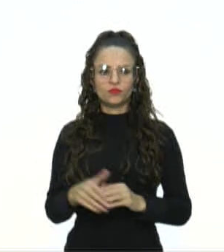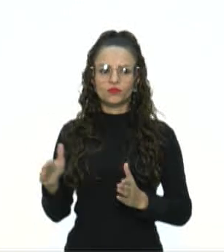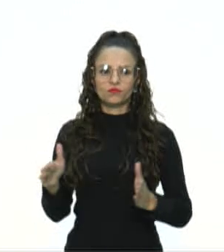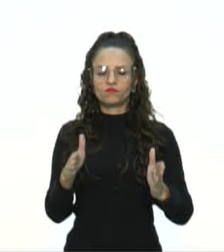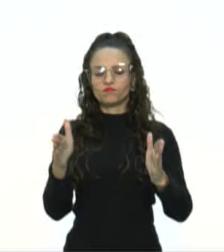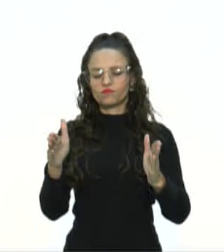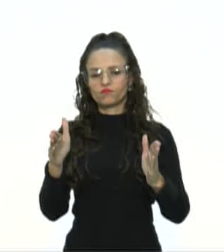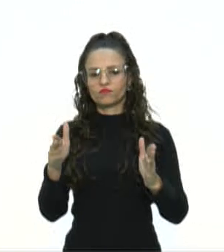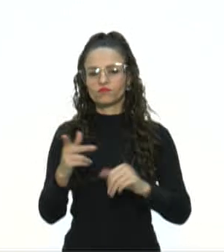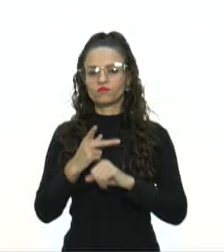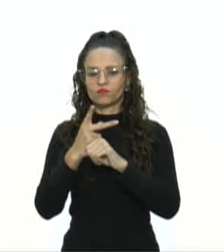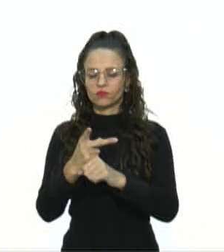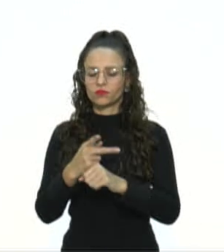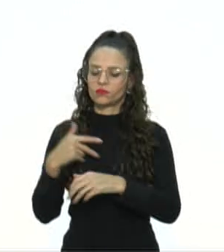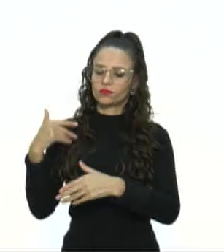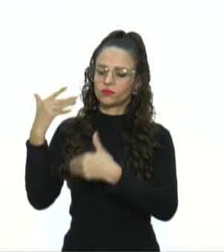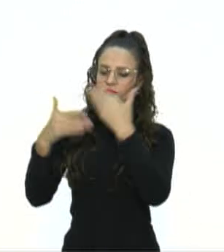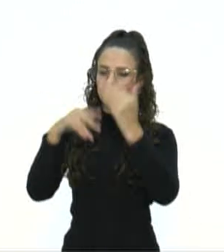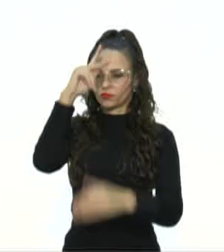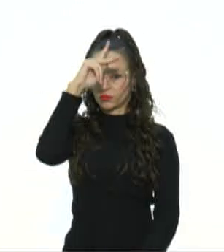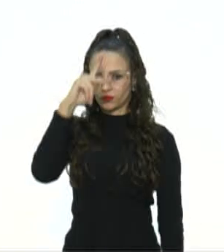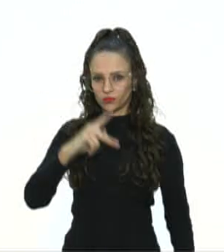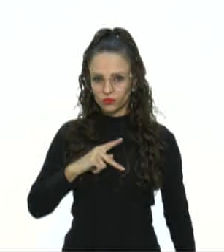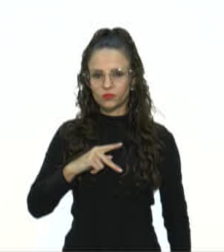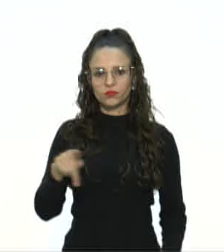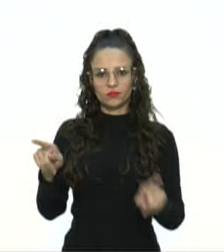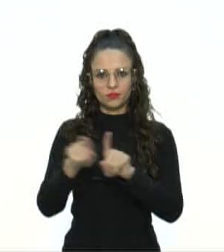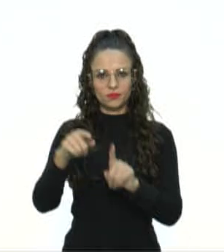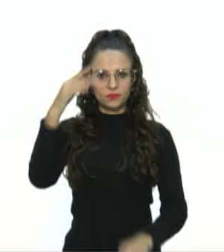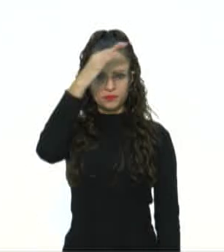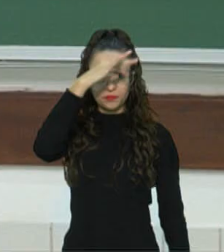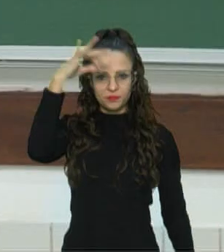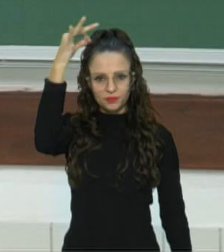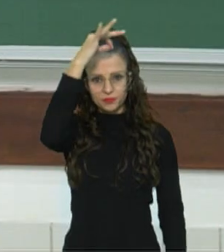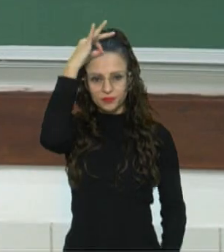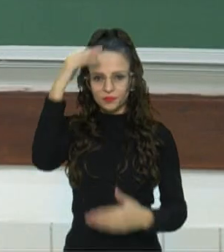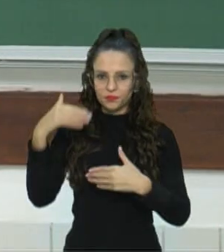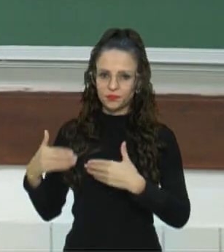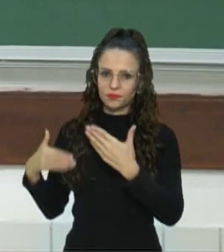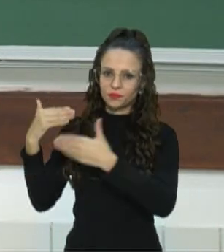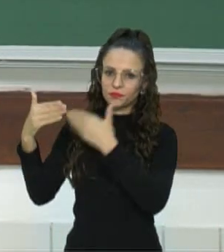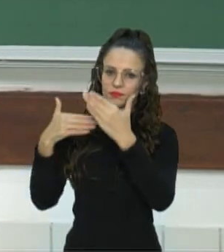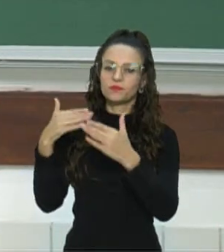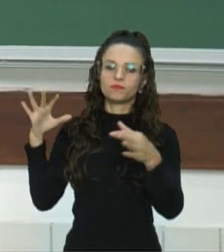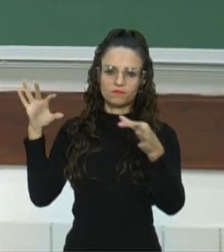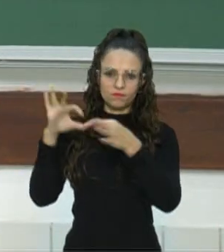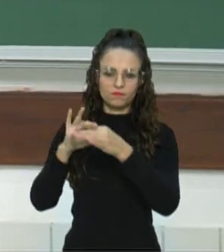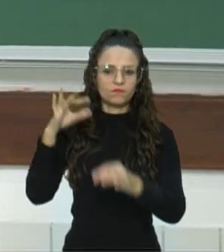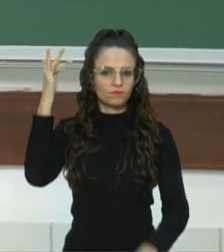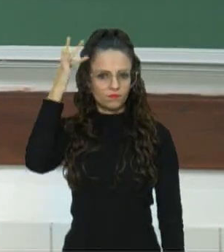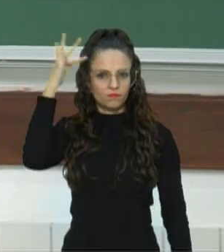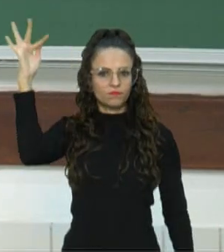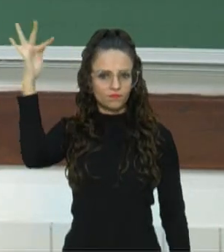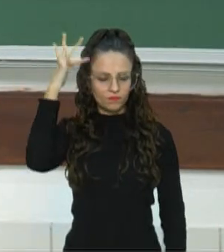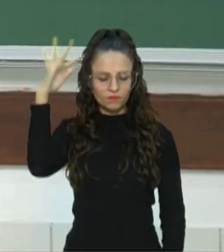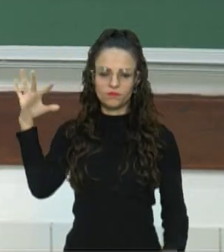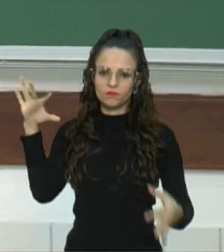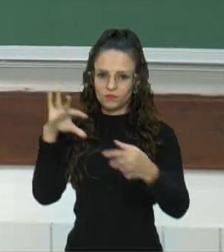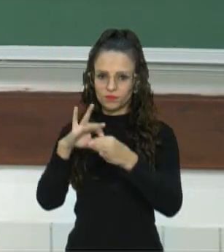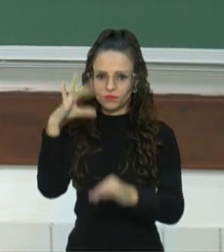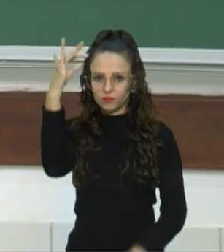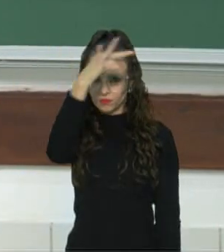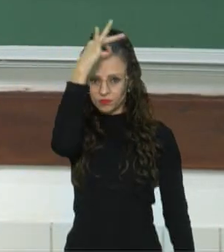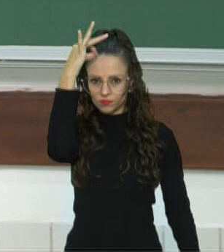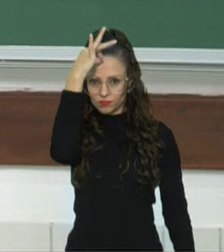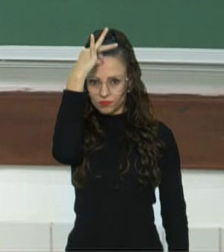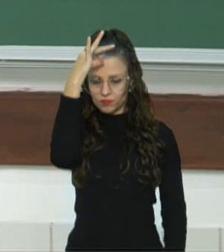busca uma evolução pessoal e espiritual. Então tem também essa questão filosófica, essa questão espiritual ligada nas